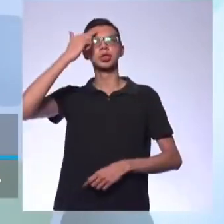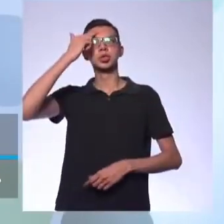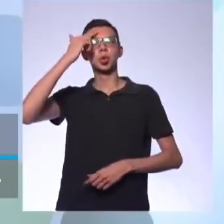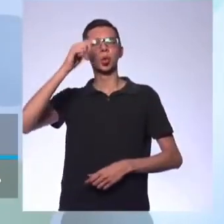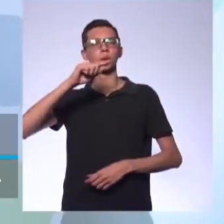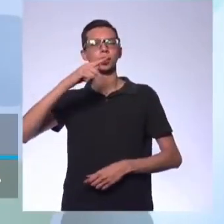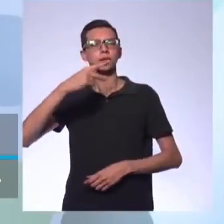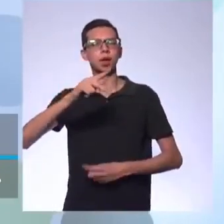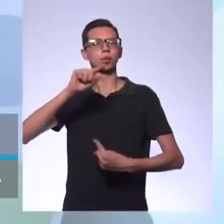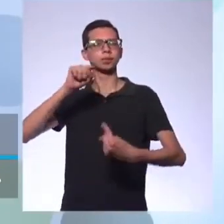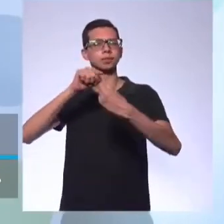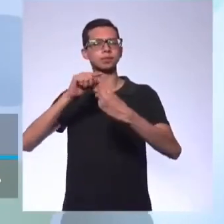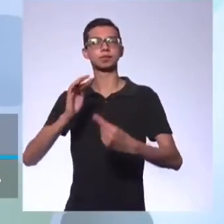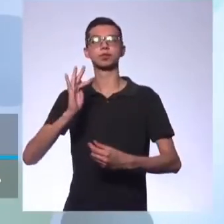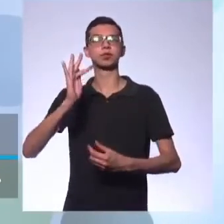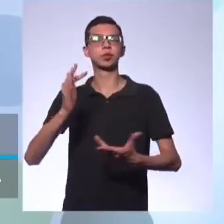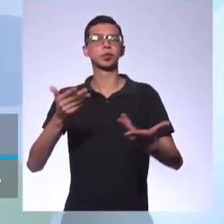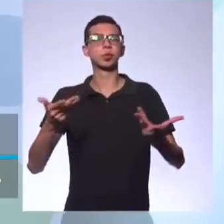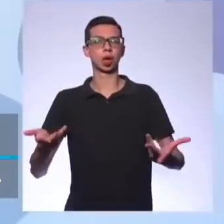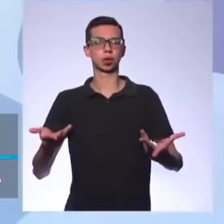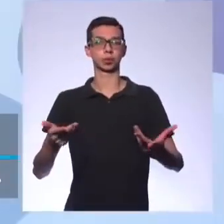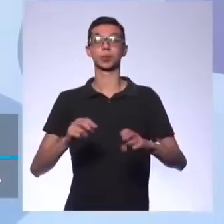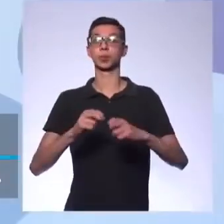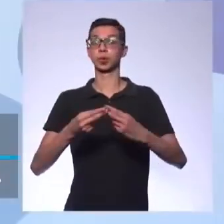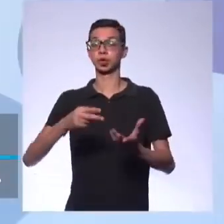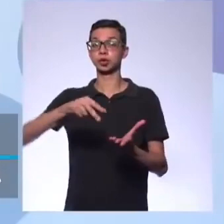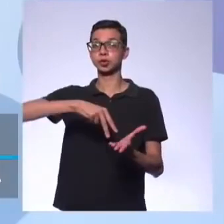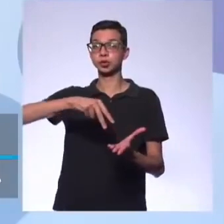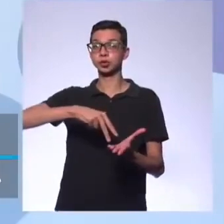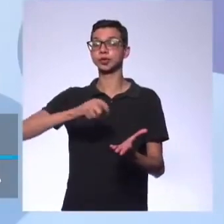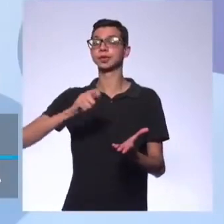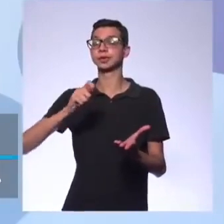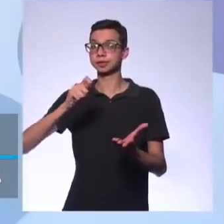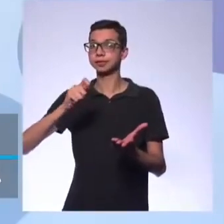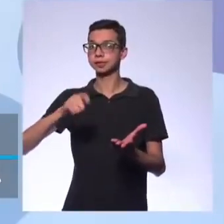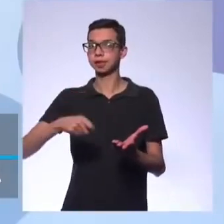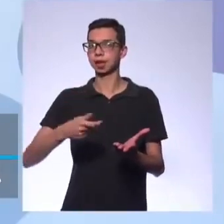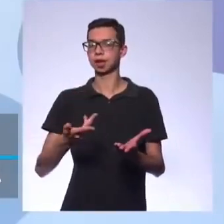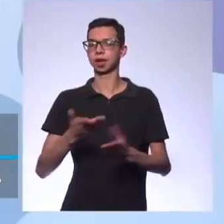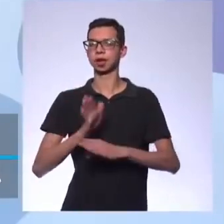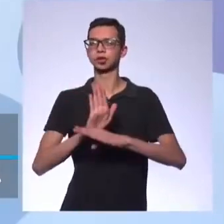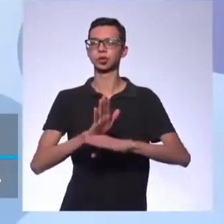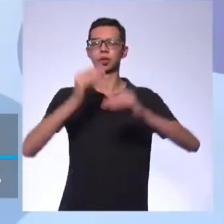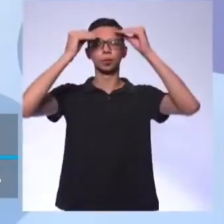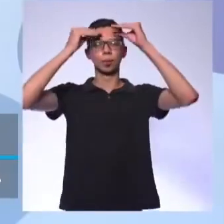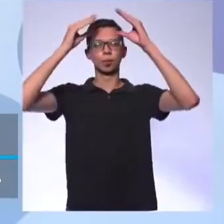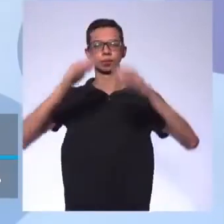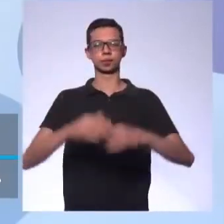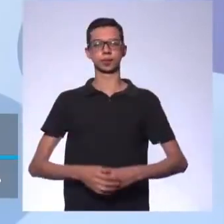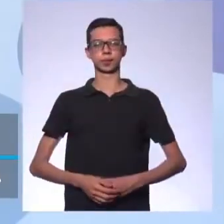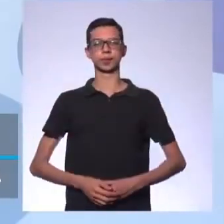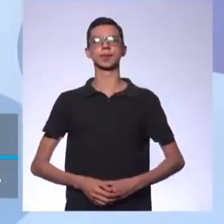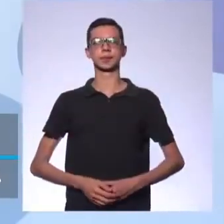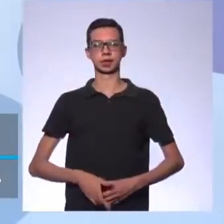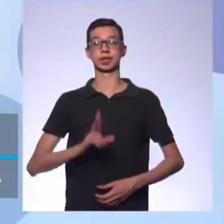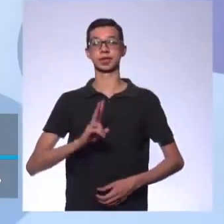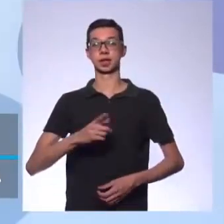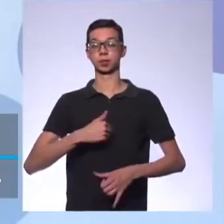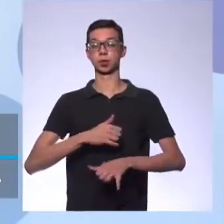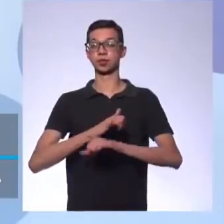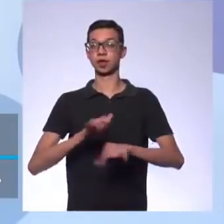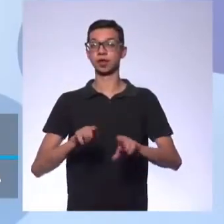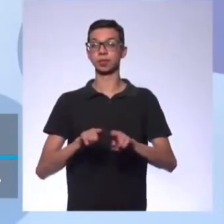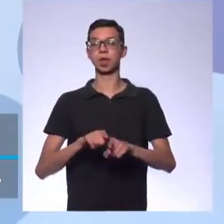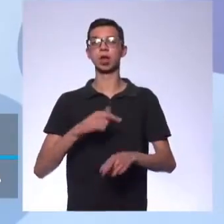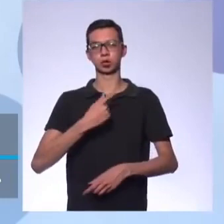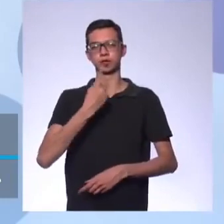do mundo, um leitor da vida te proporciona isso. Eu sempre falava para os alunos, né, que a pessoa crítica não é aquela que sai chutando o caixa eletrônico. Eu já vi um cara chutar o